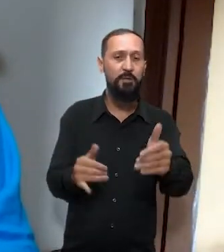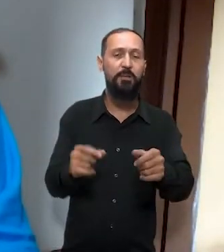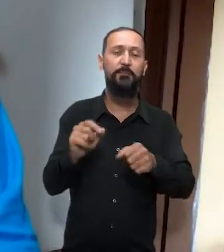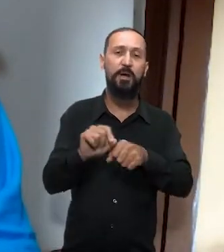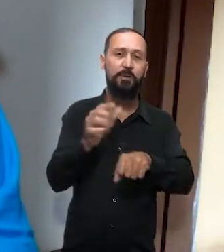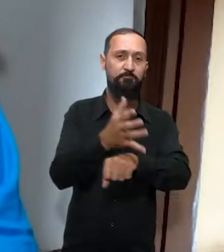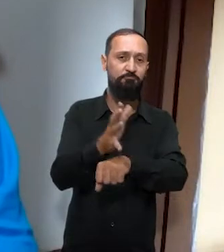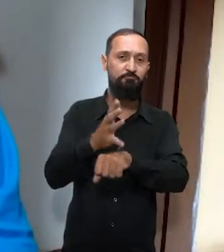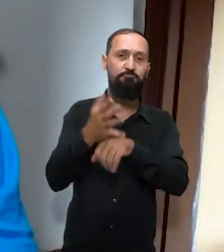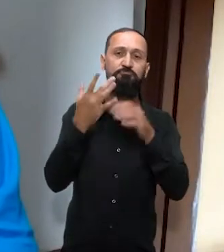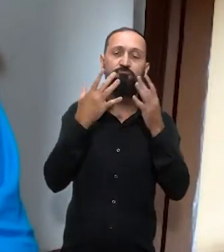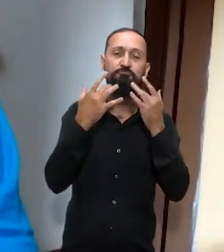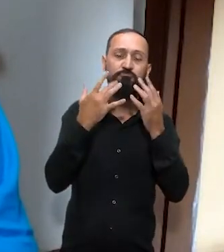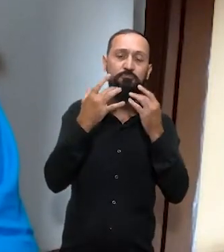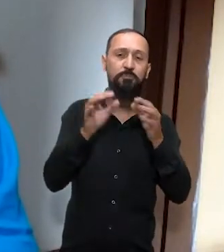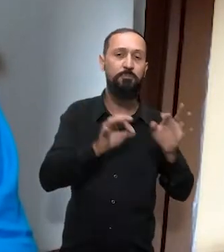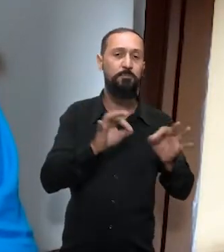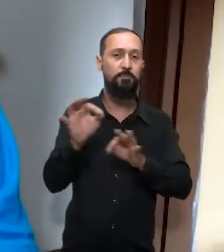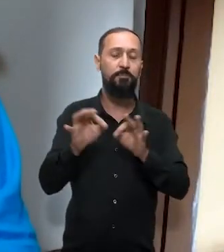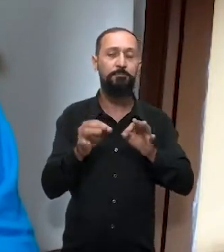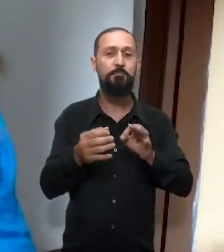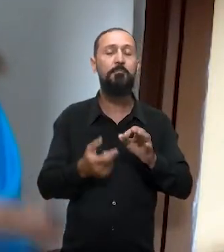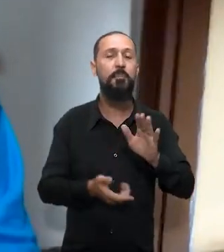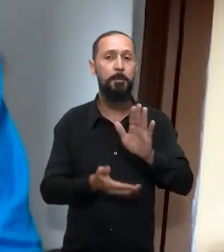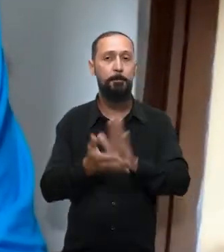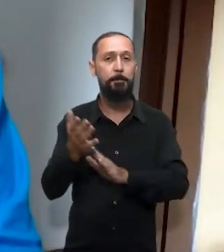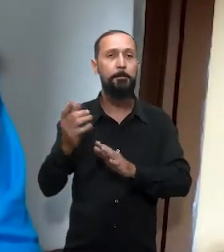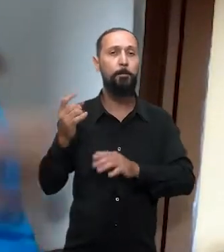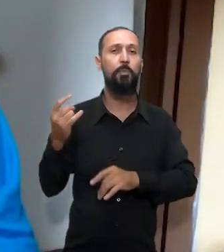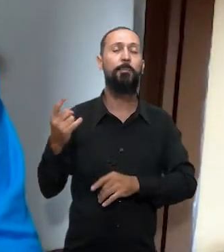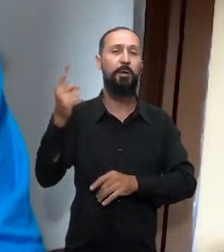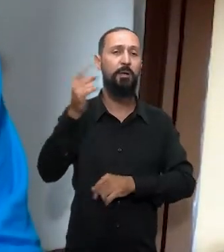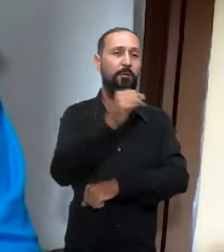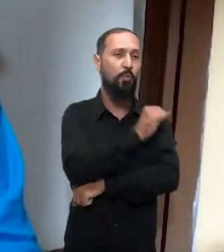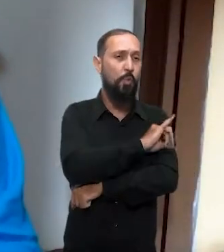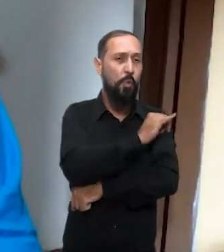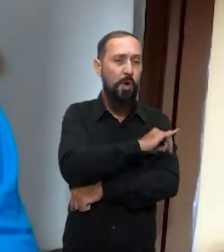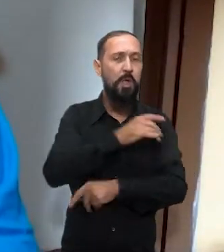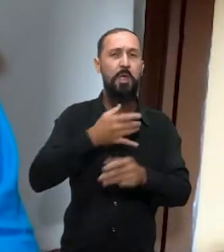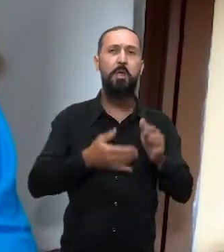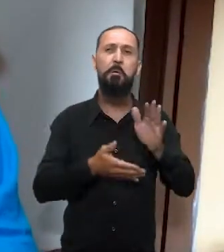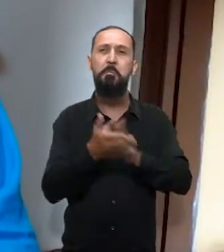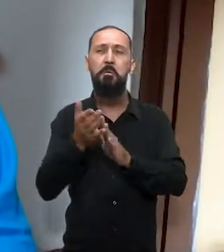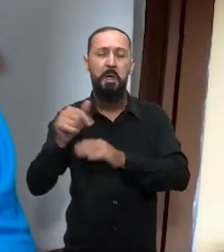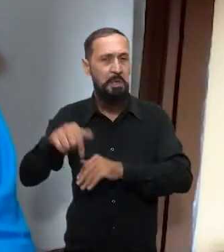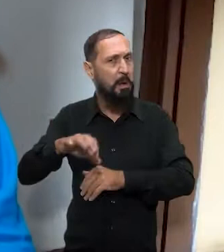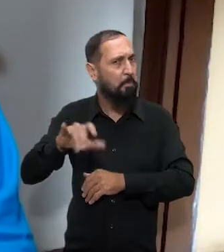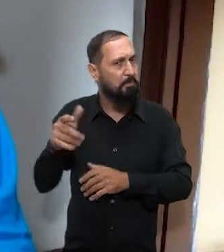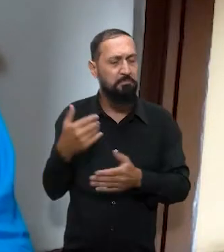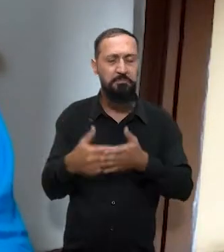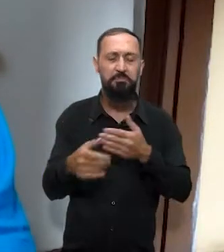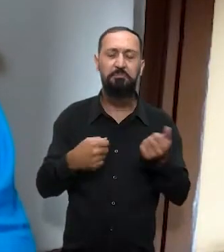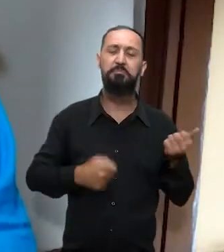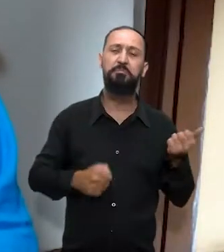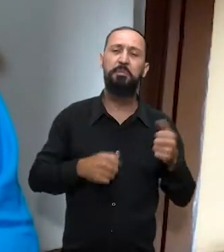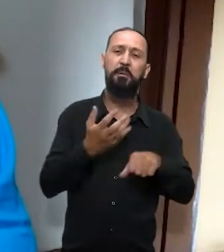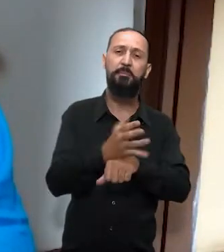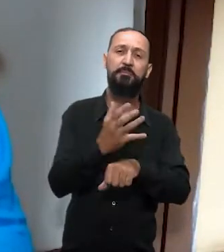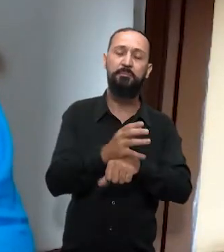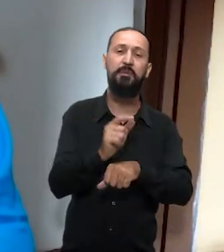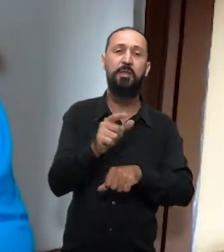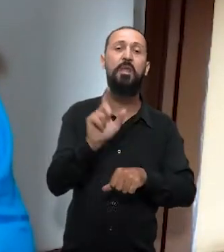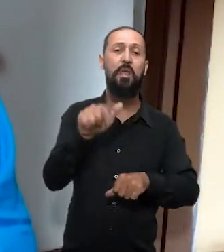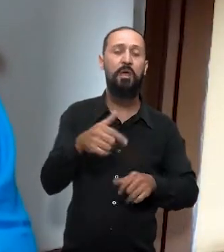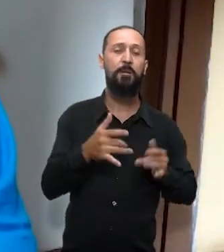uma sala para fazer ensaios, para a gente se preparar para ir tocar no Rio de Janeiro, para tocar aqui em Campo Grande, né?